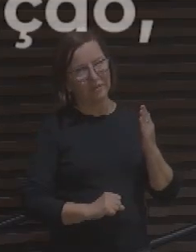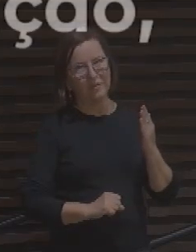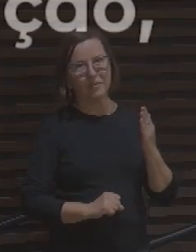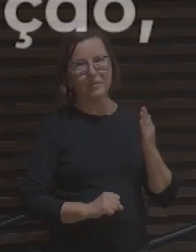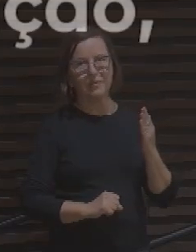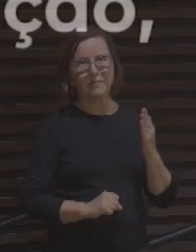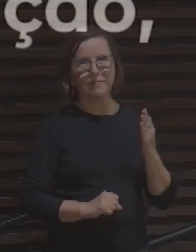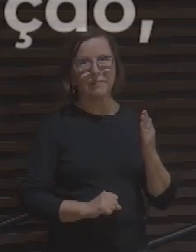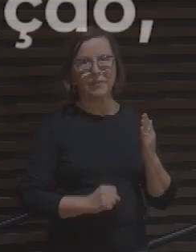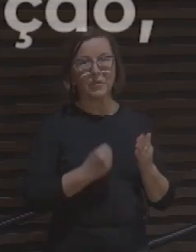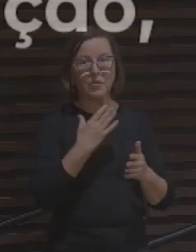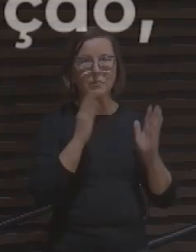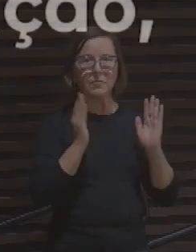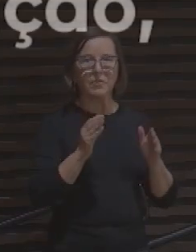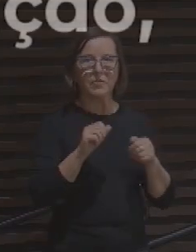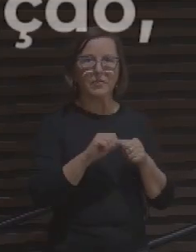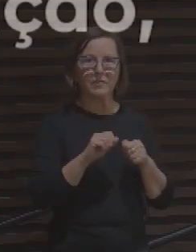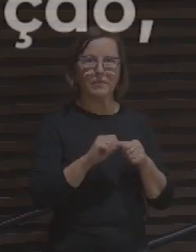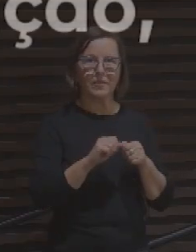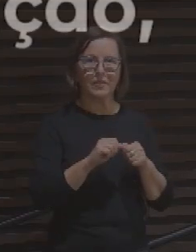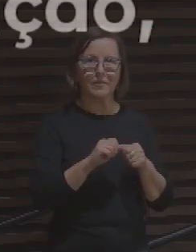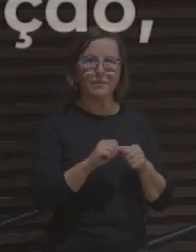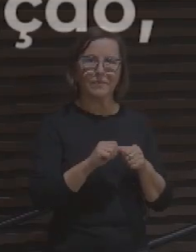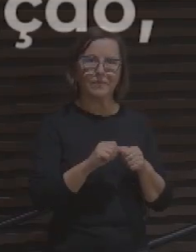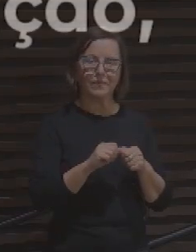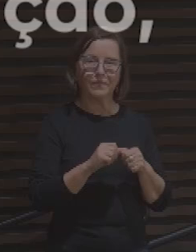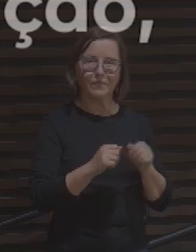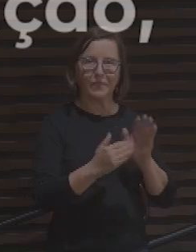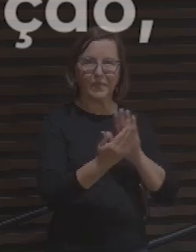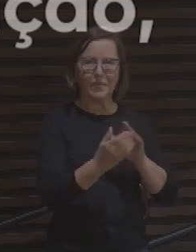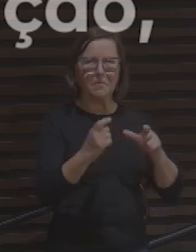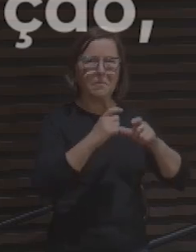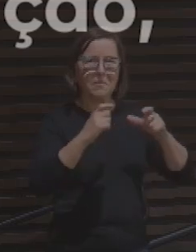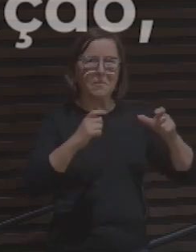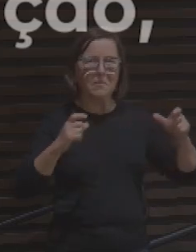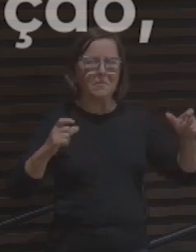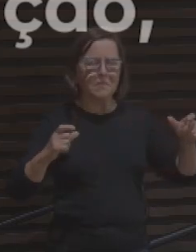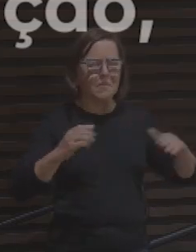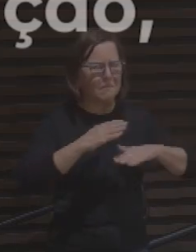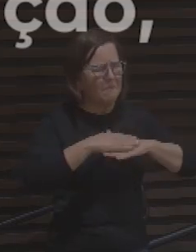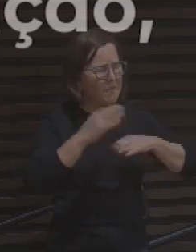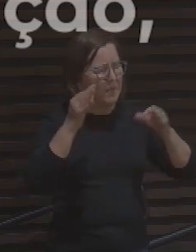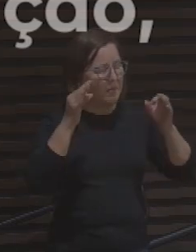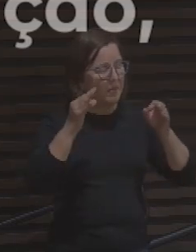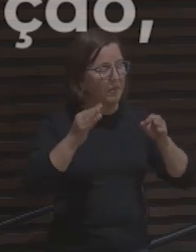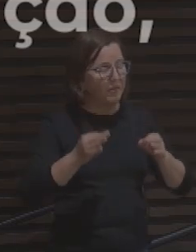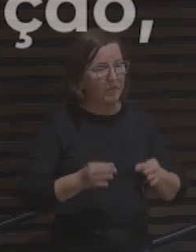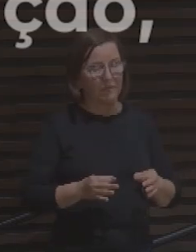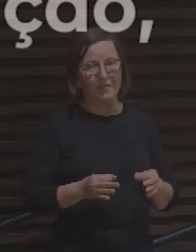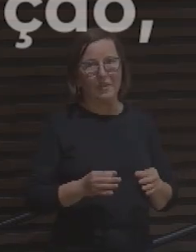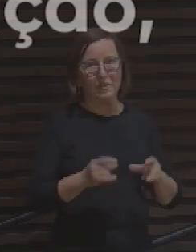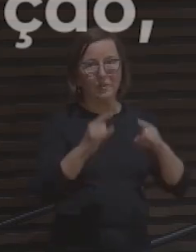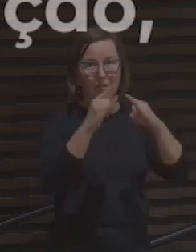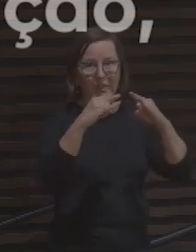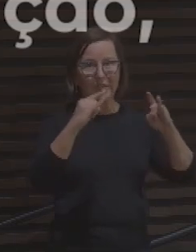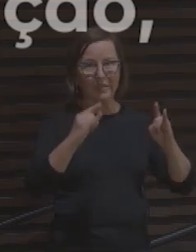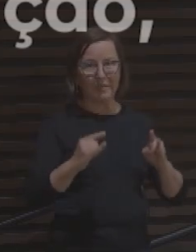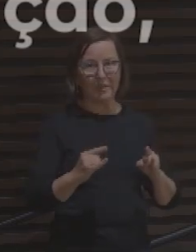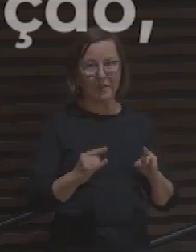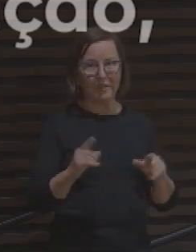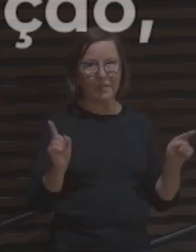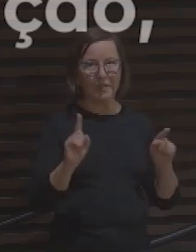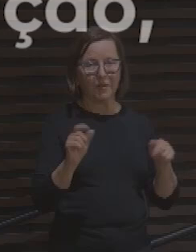bens realizados mediante o maior e mais perfeito tabernáculo,